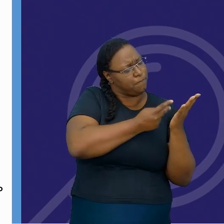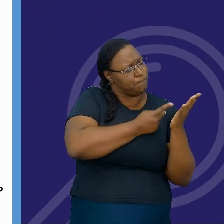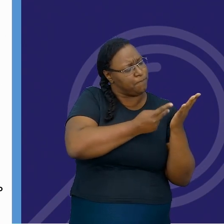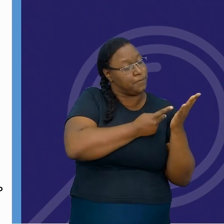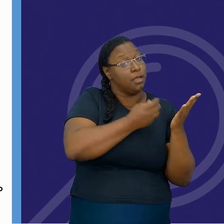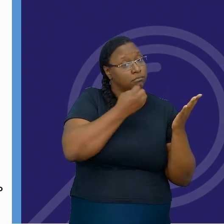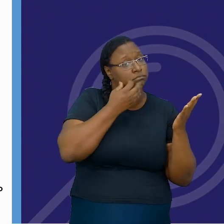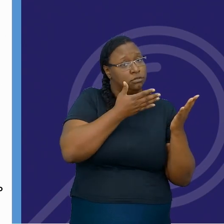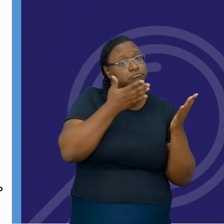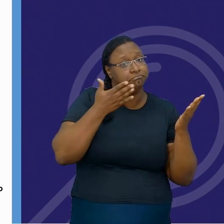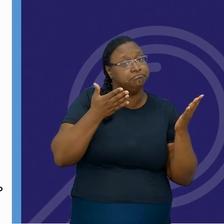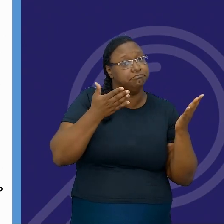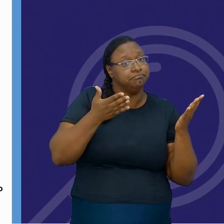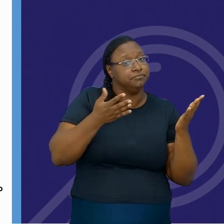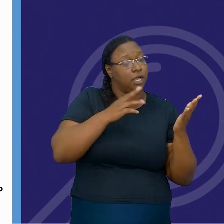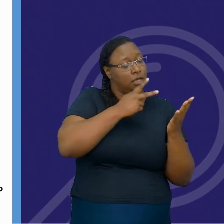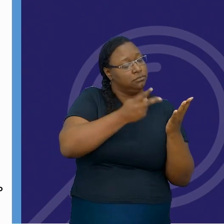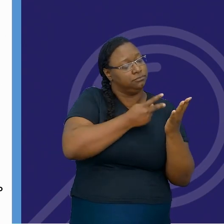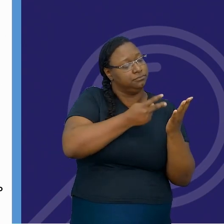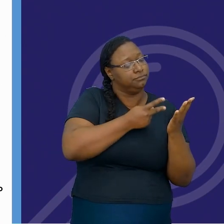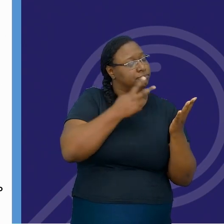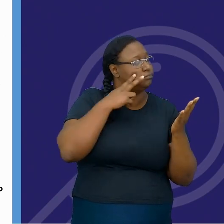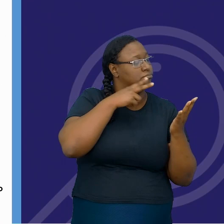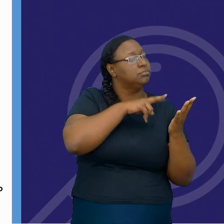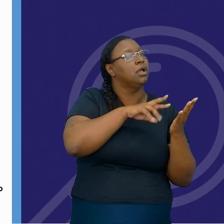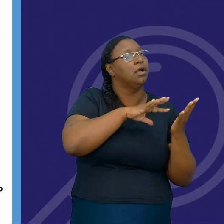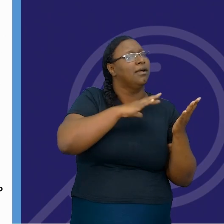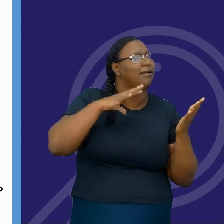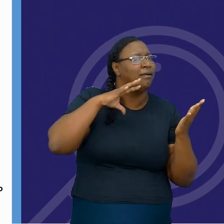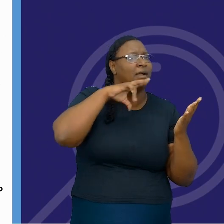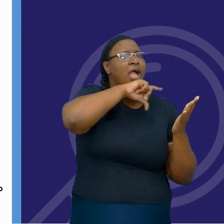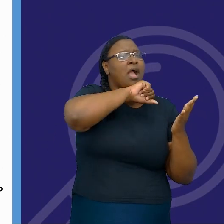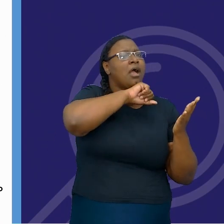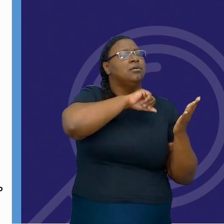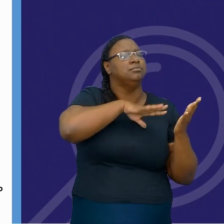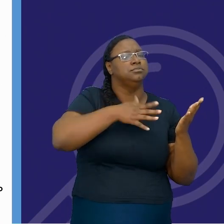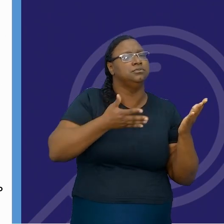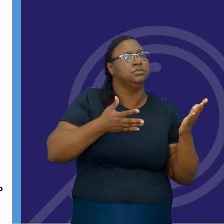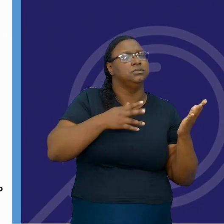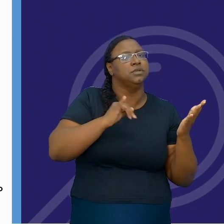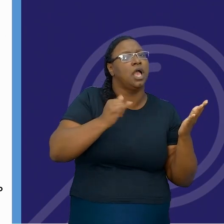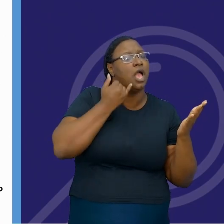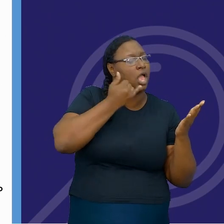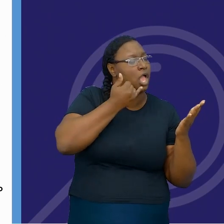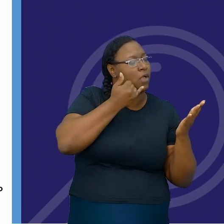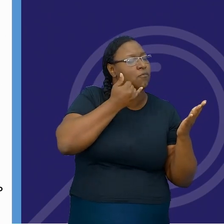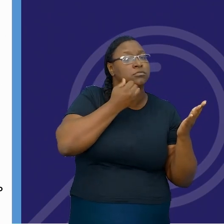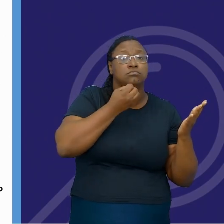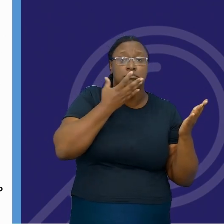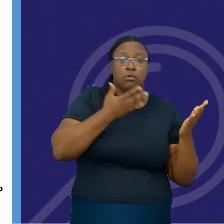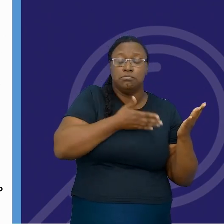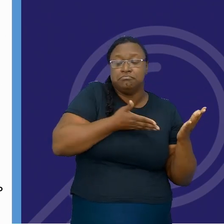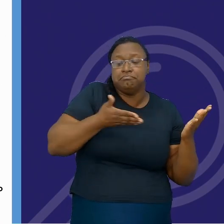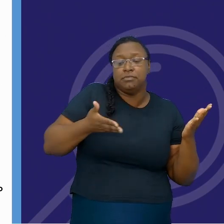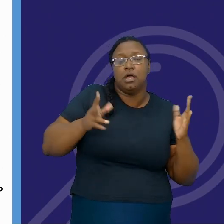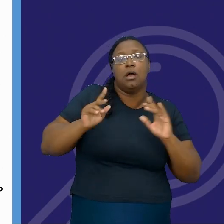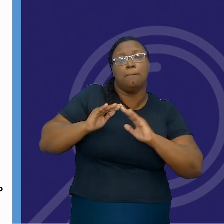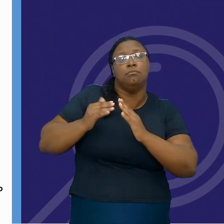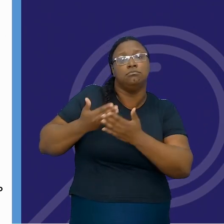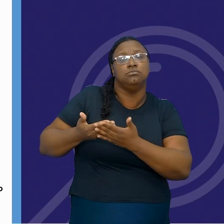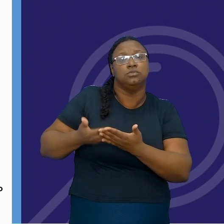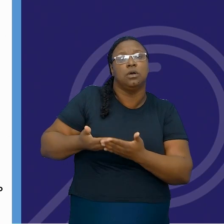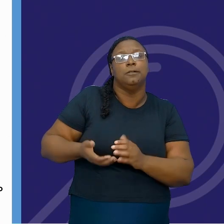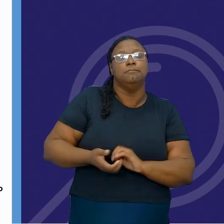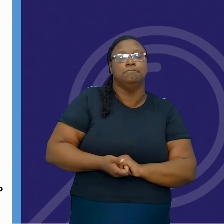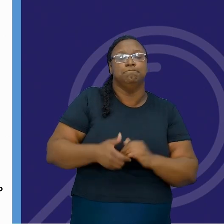a pena dar uma olhada por cima nesse documento e ver se há alguma informação interessante para levar para a aula também e